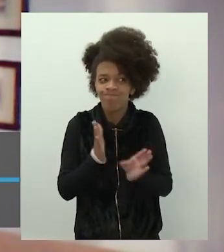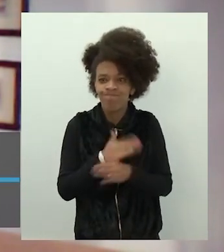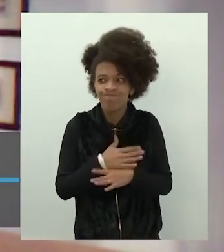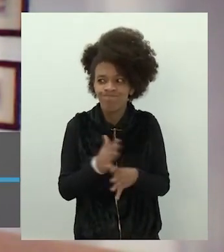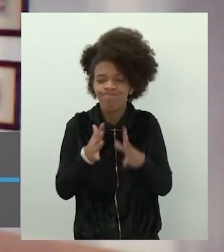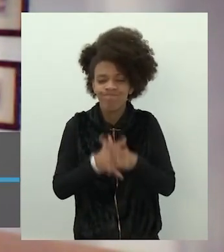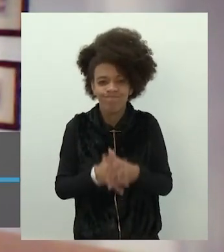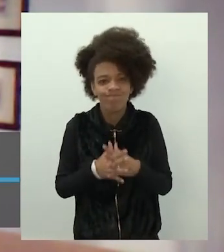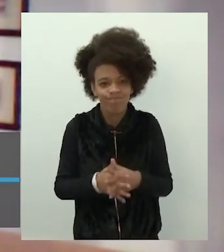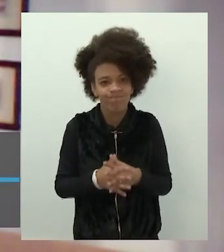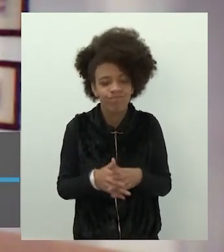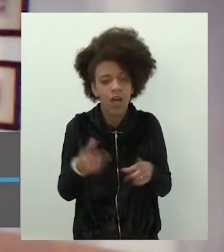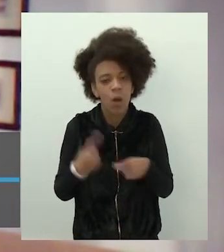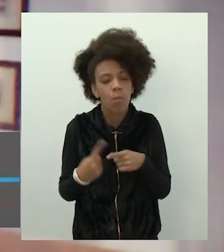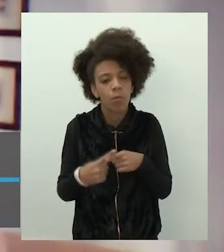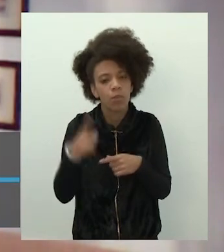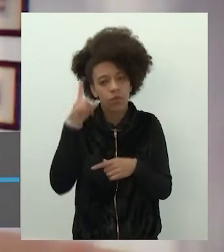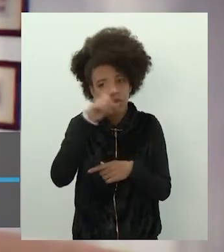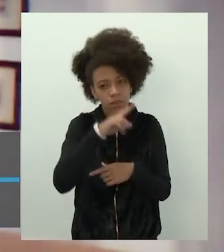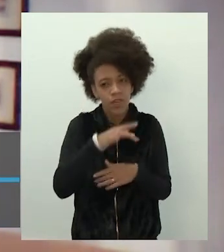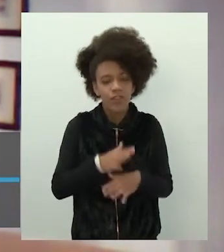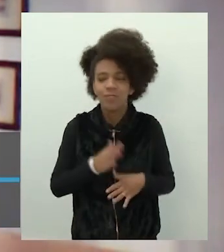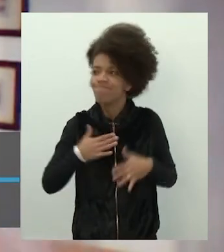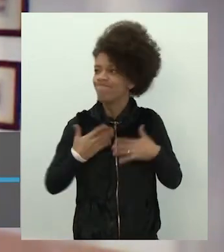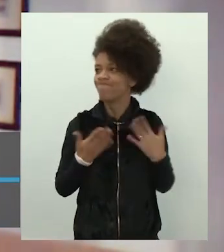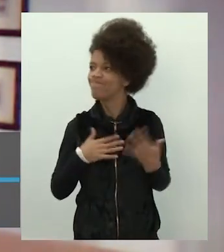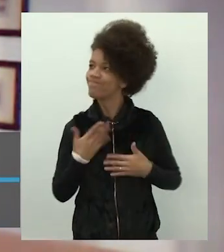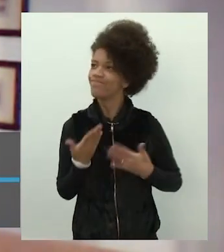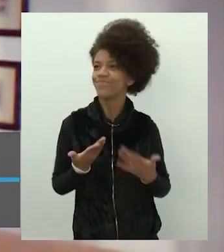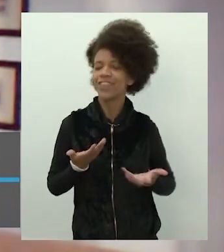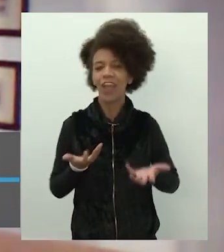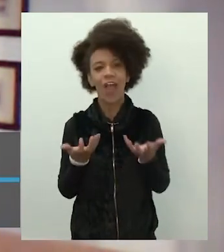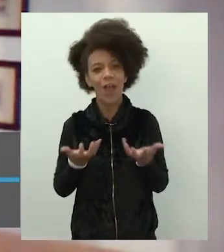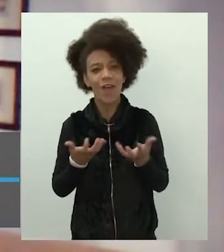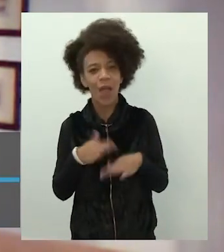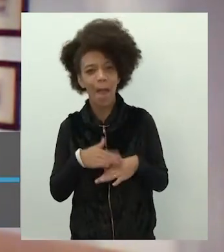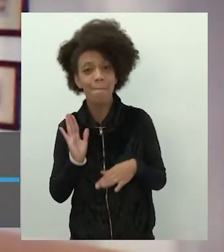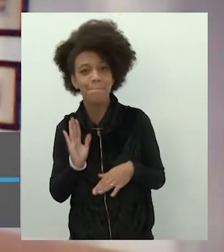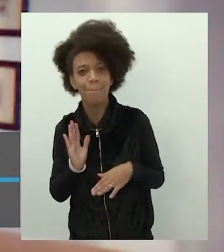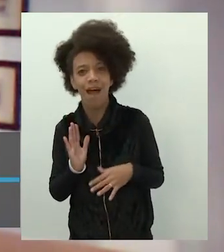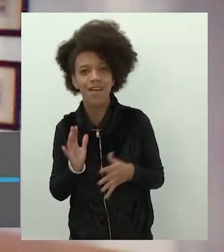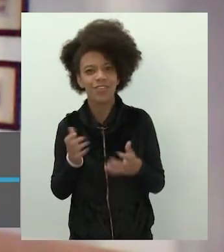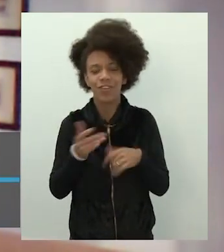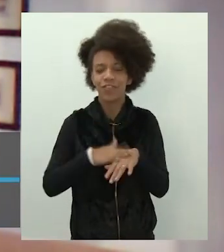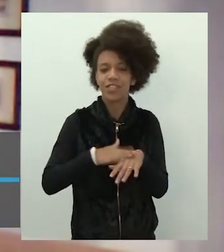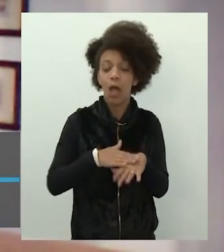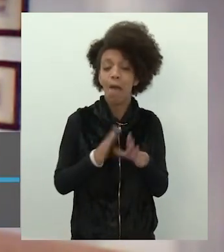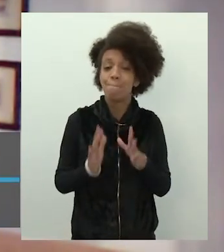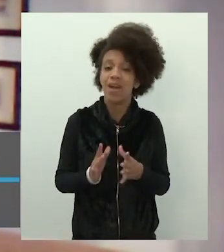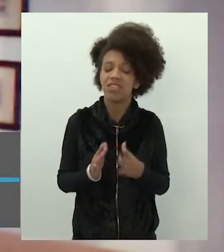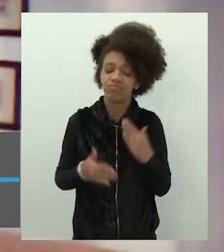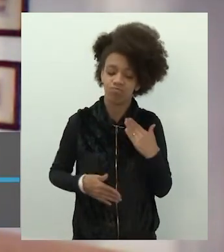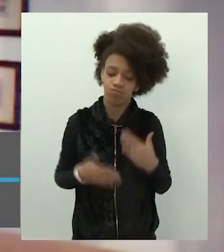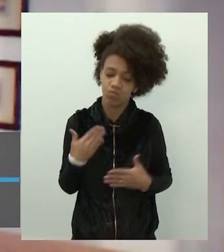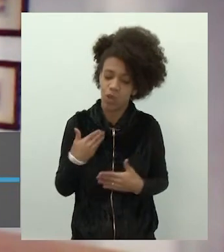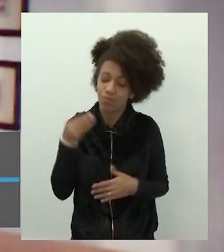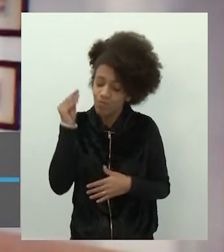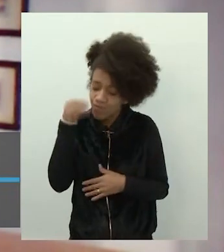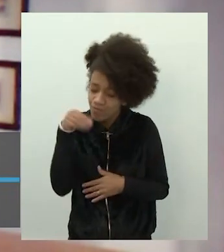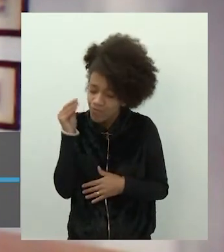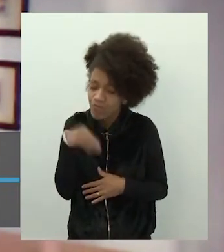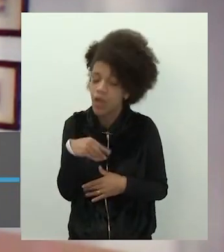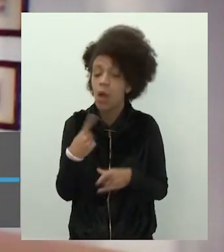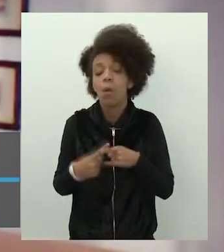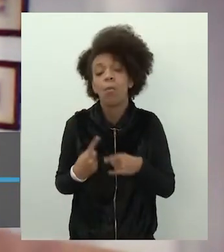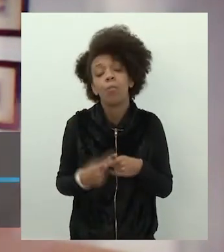porque eu sou animada, quero fazer muita coisa, mas tenho um corpo muito frágil.